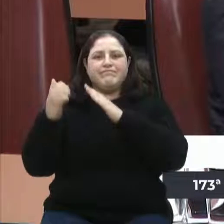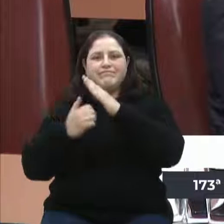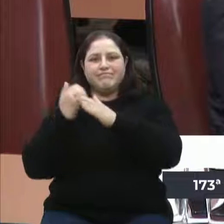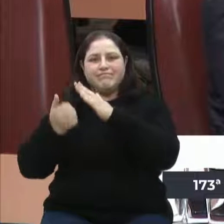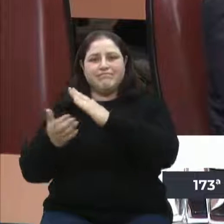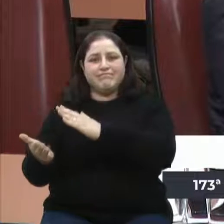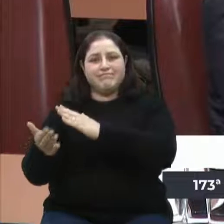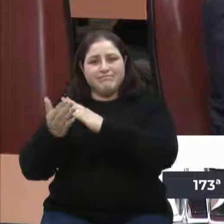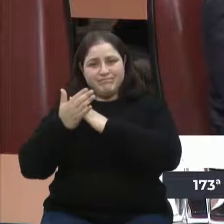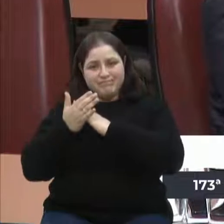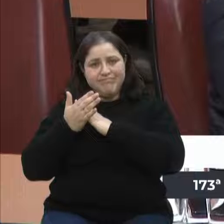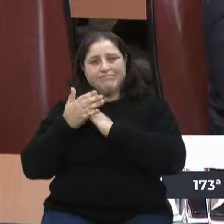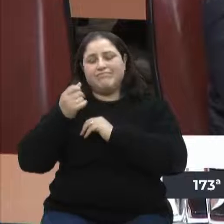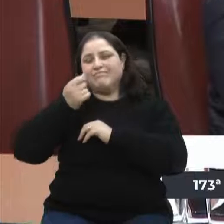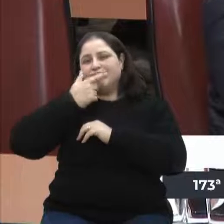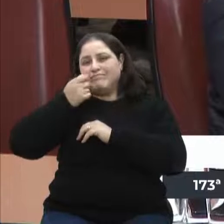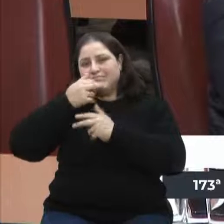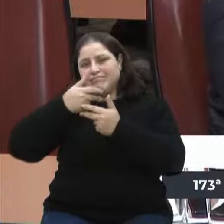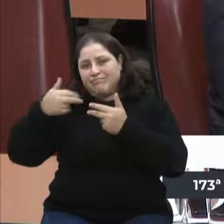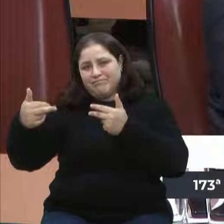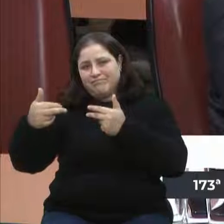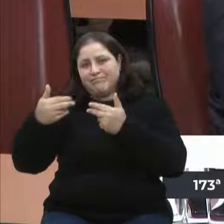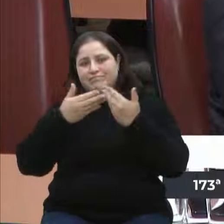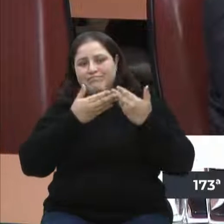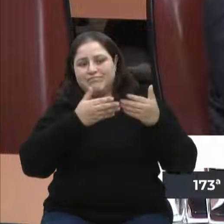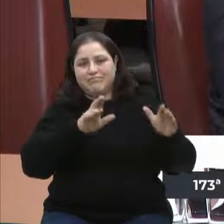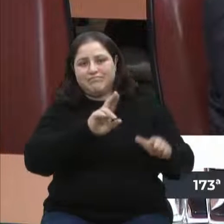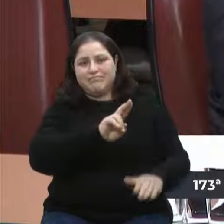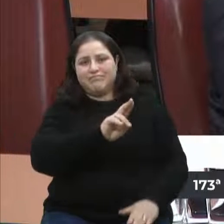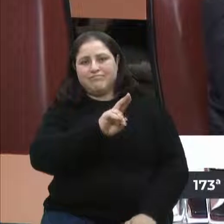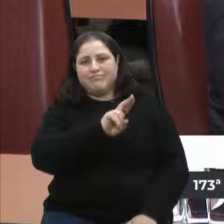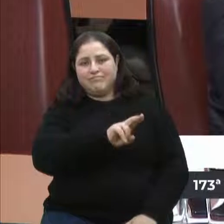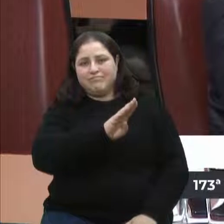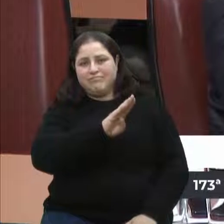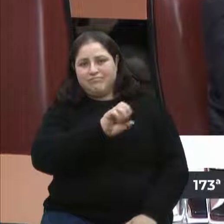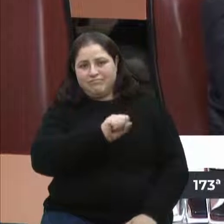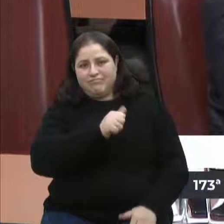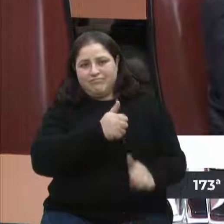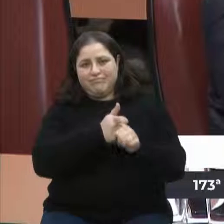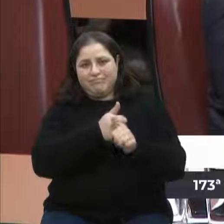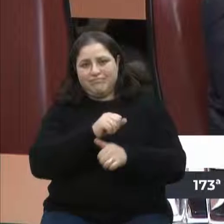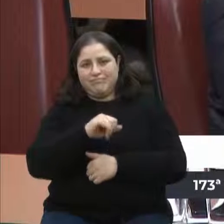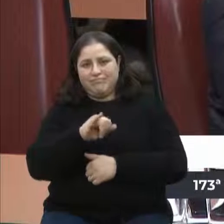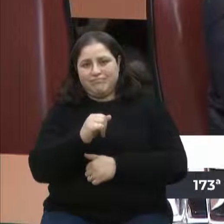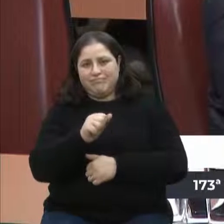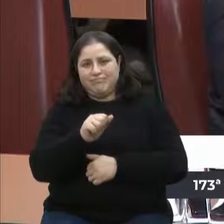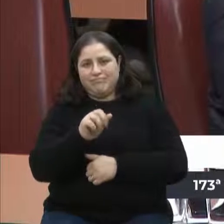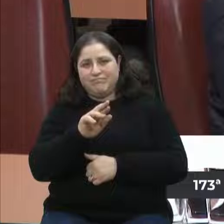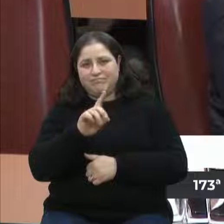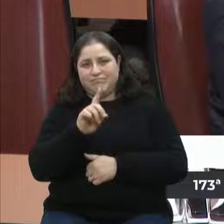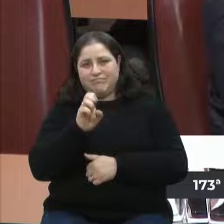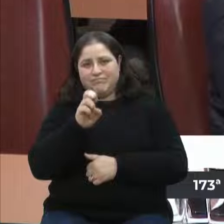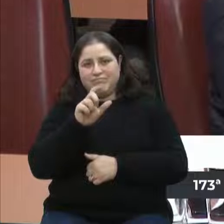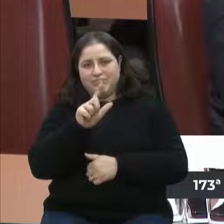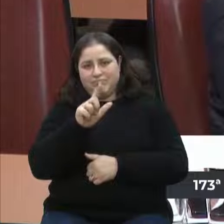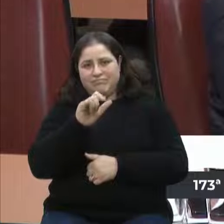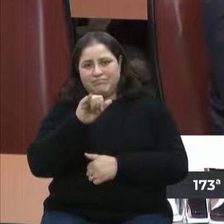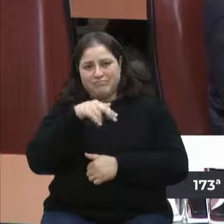medicações, enfim. Foi aberto na UBS, né, ali perto do Jardelino Ramos, né, para que pudesse ser